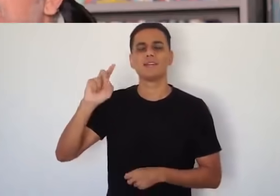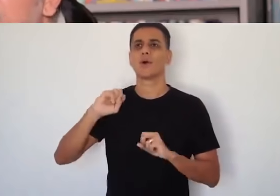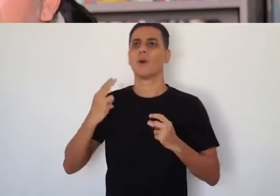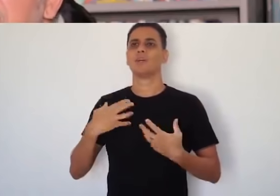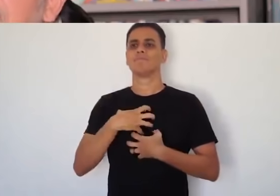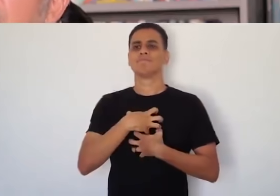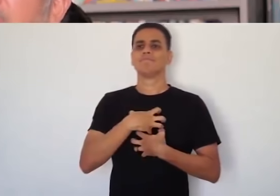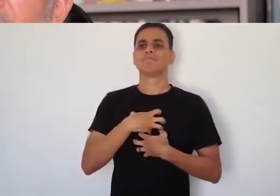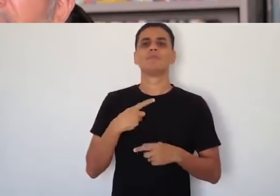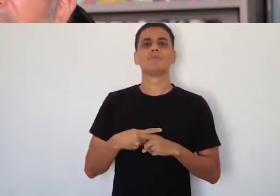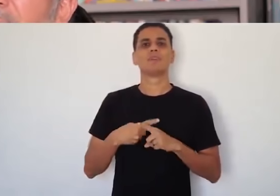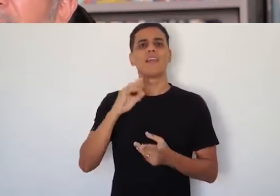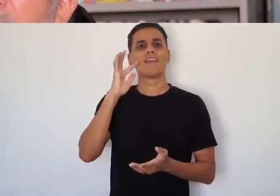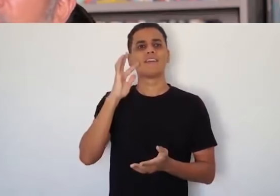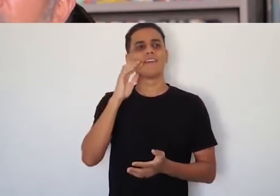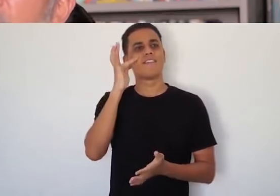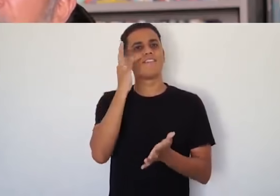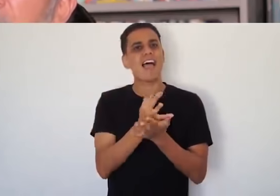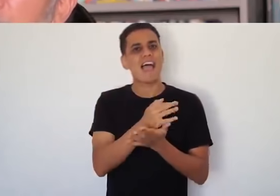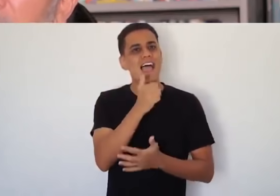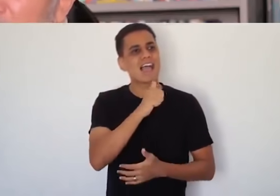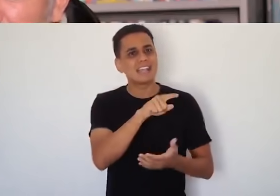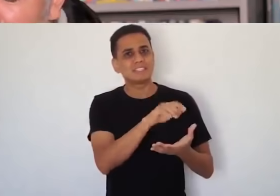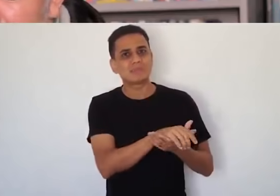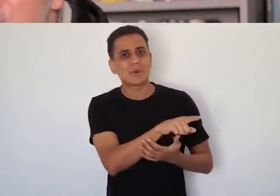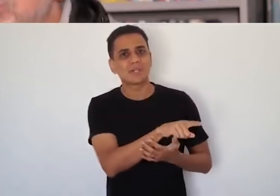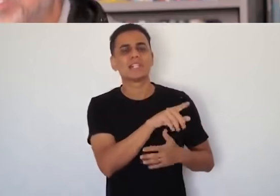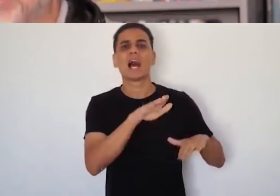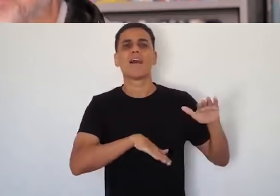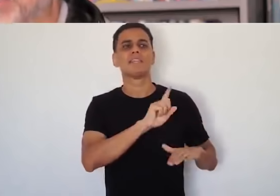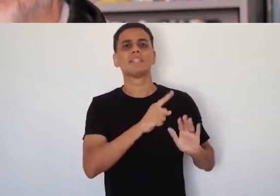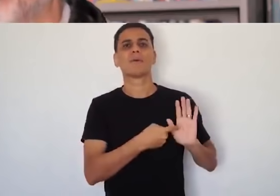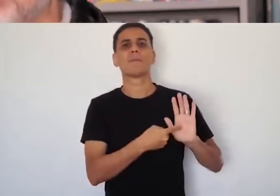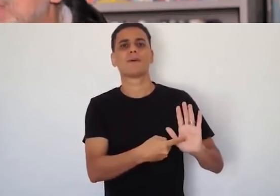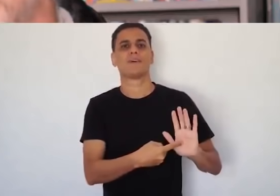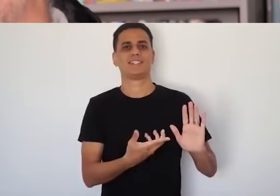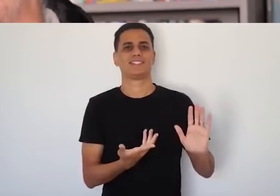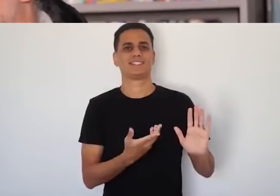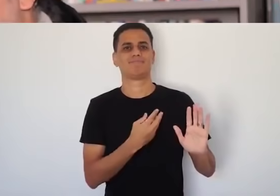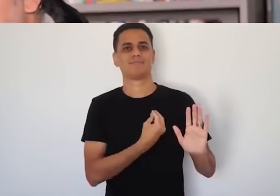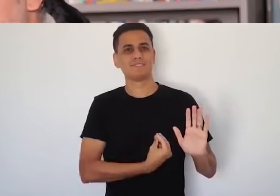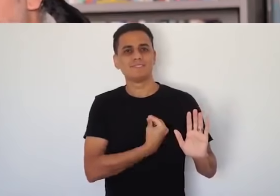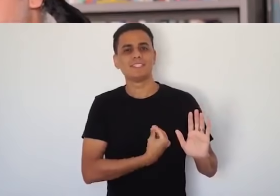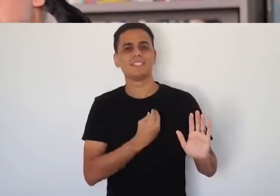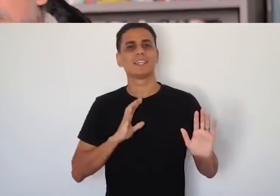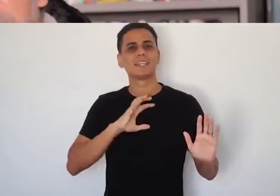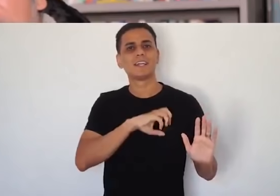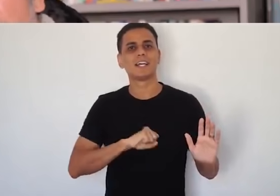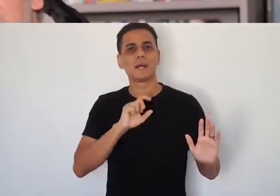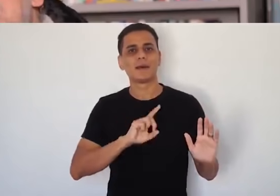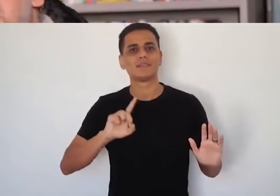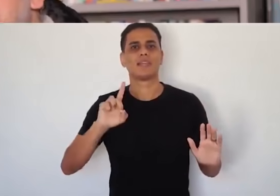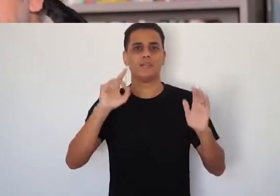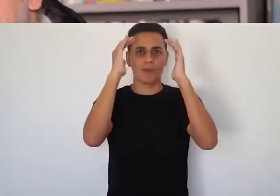importante nós analisarmos isso. É muito importante nós permitirmos que esta palavra nos leia hoje, de tal maneira que nós